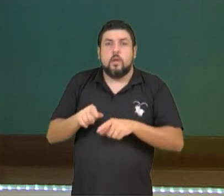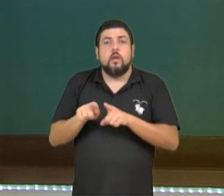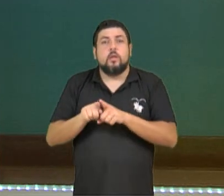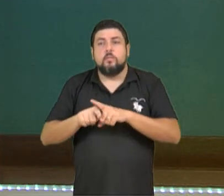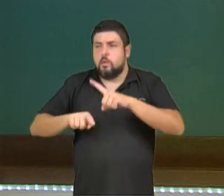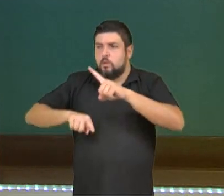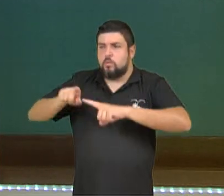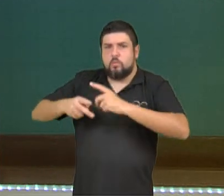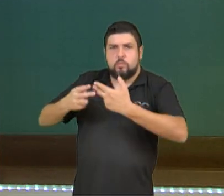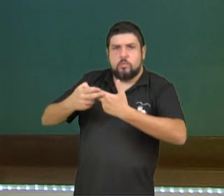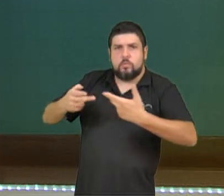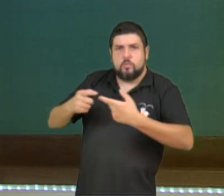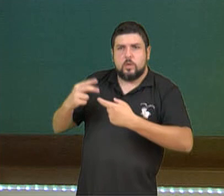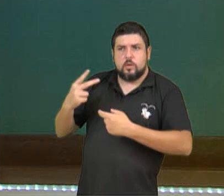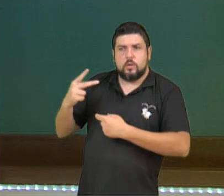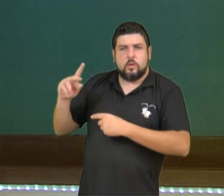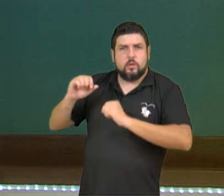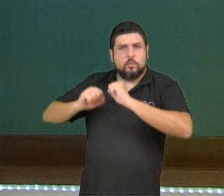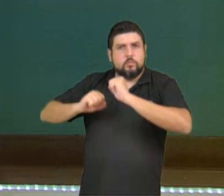chinês industrializado,